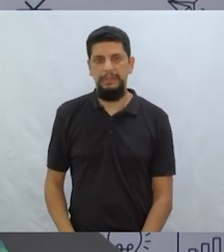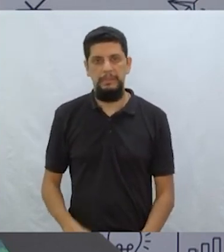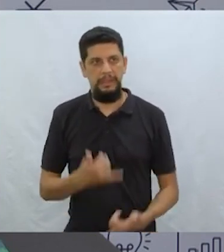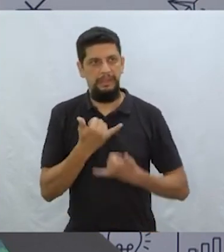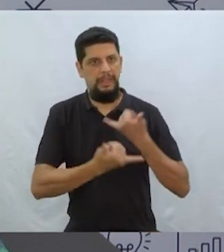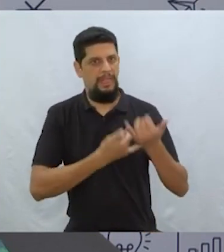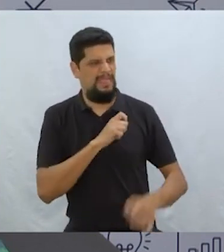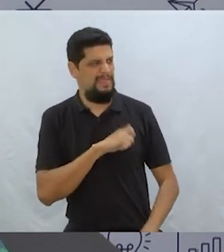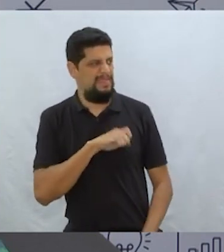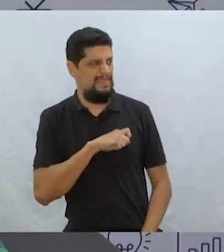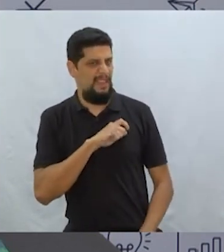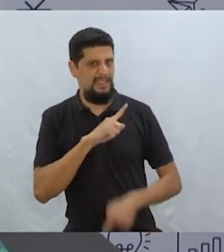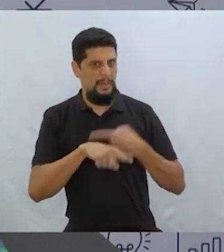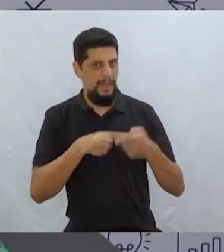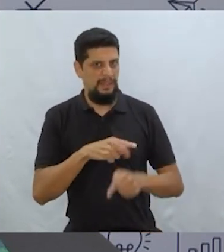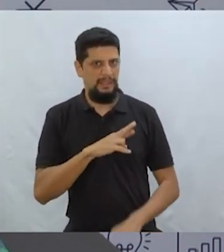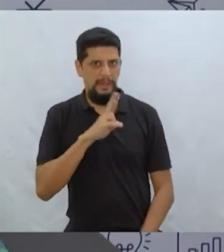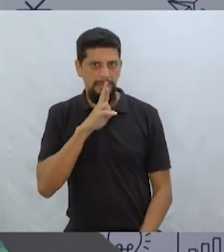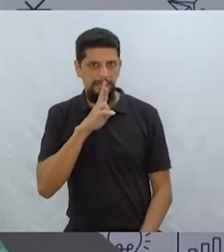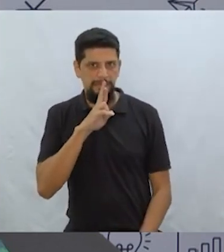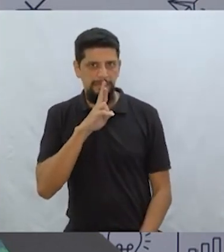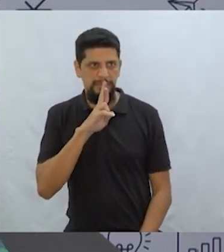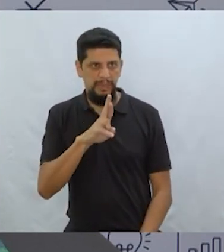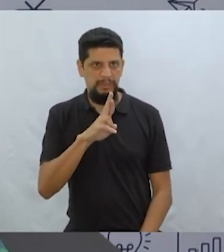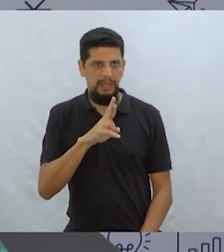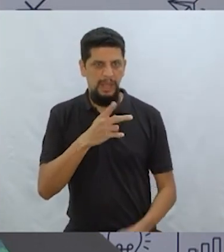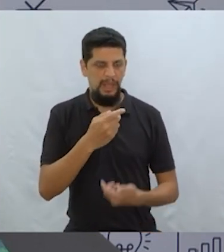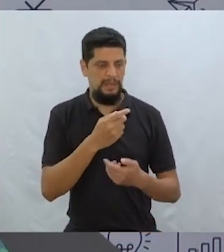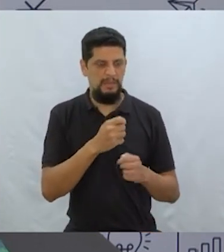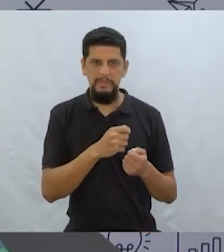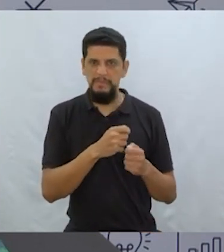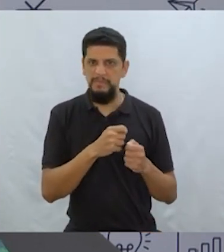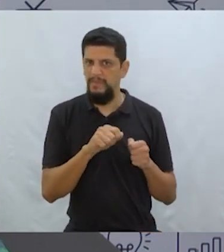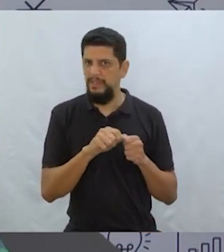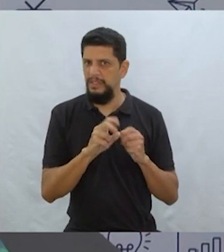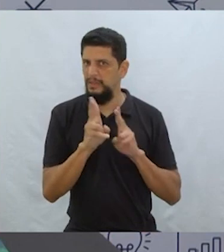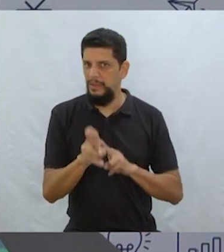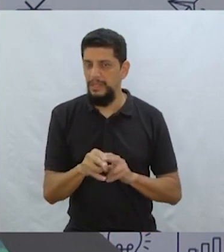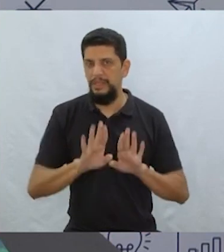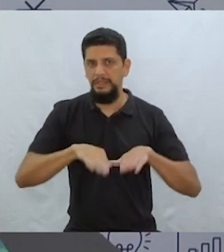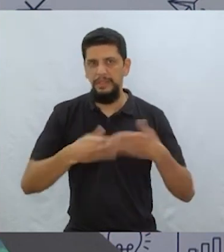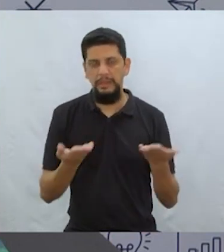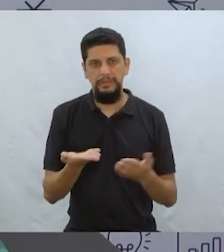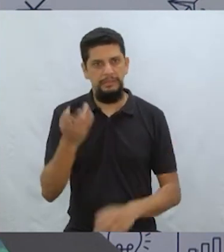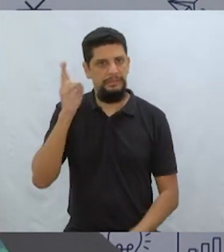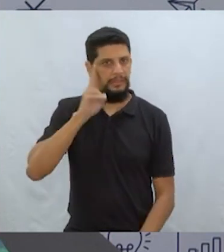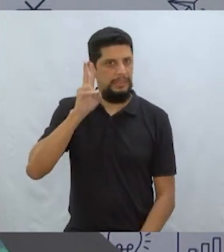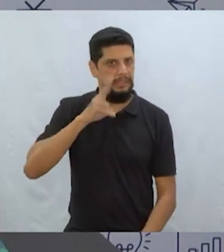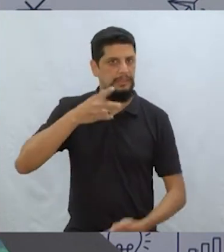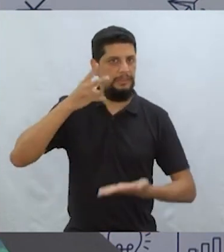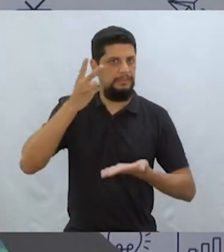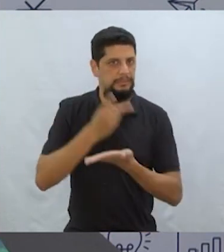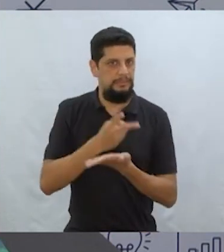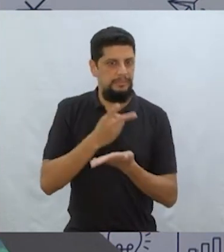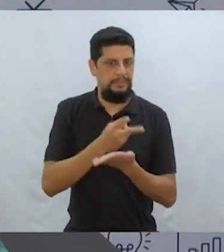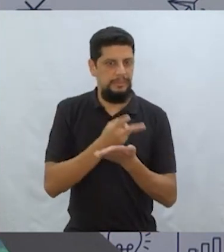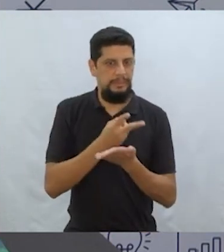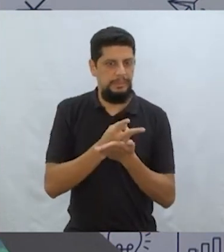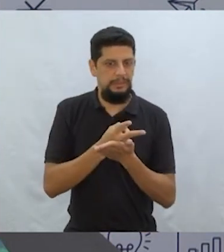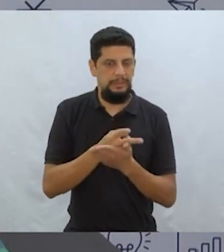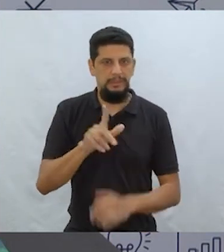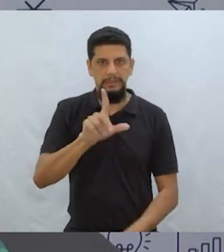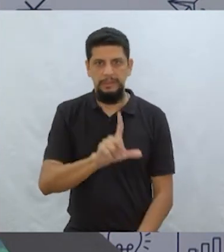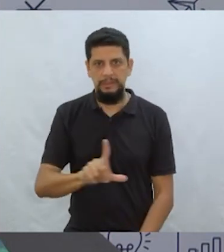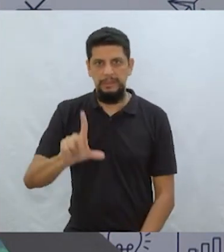fazer brincadeiras e depois ter o retorno dessas brincadeiras então lembrando sempre